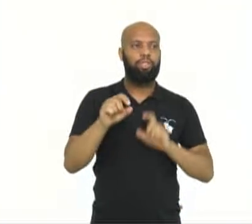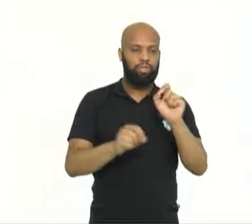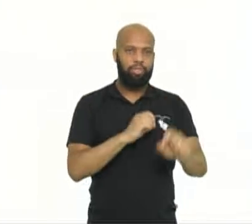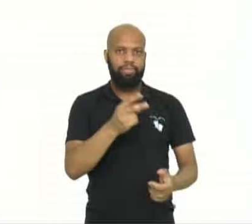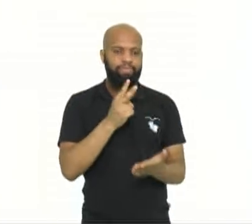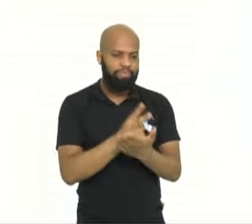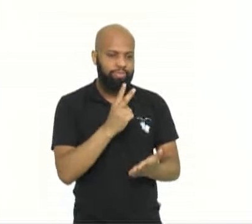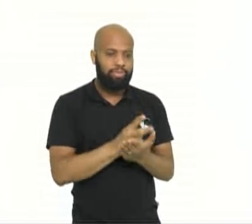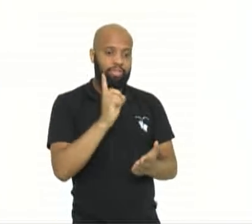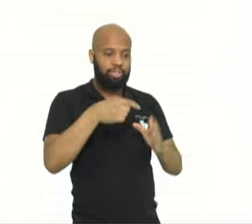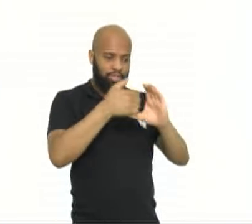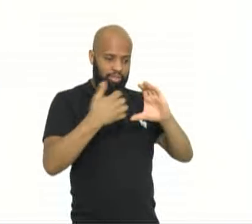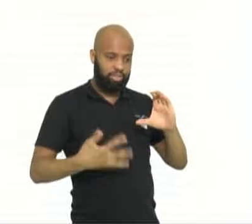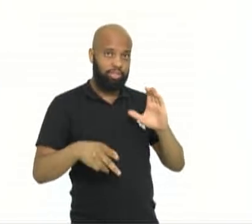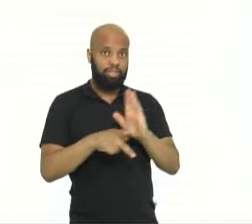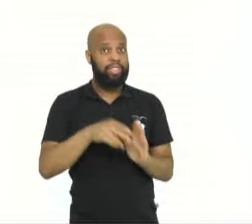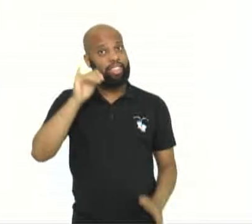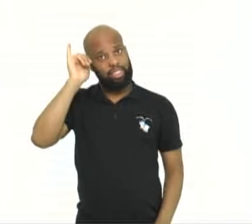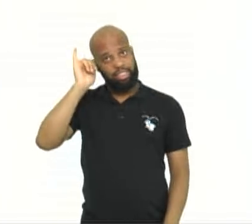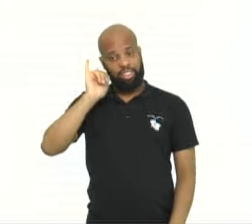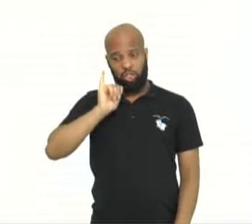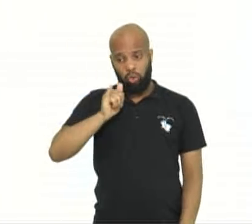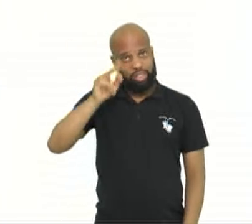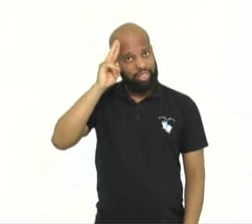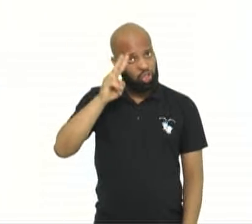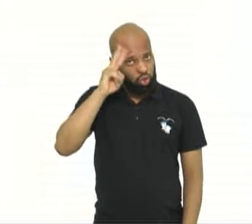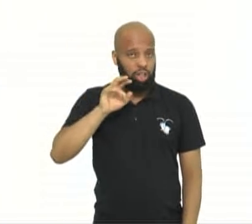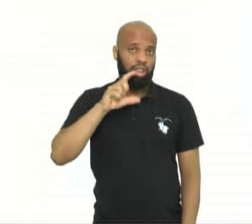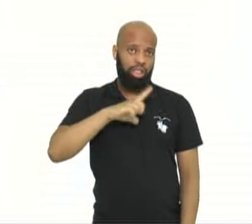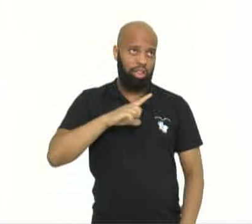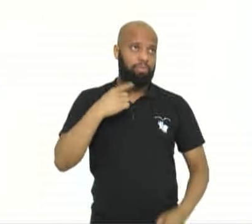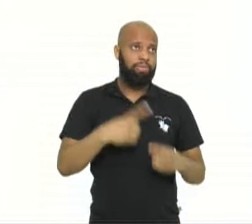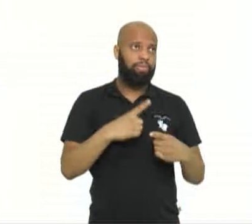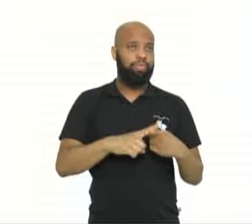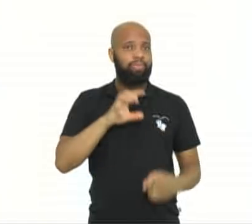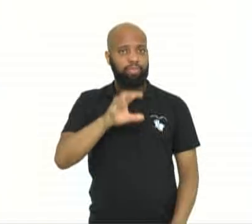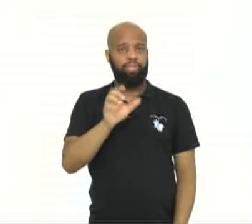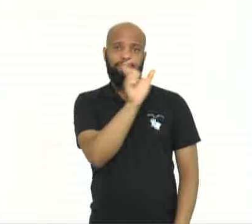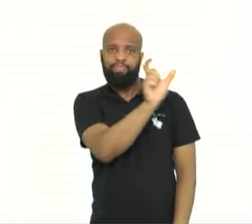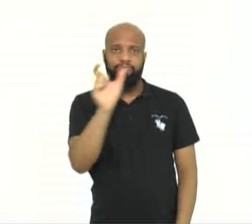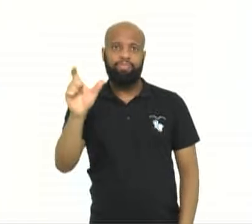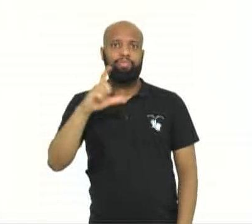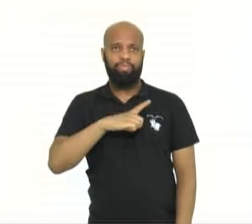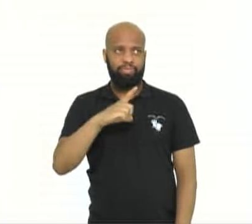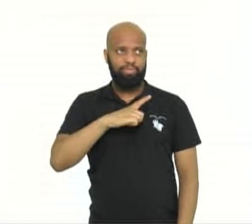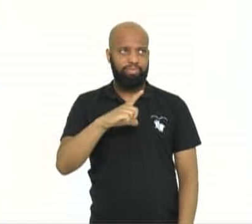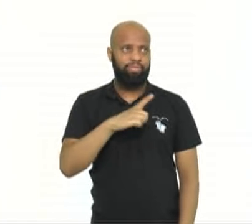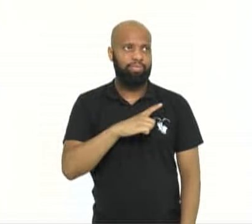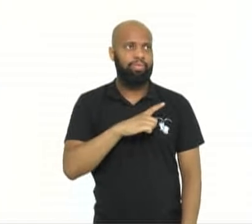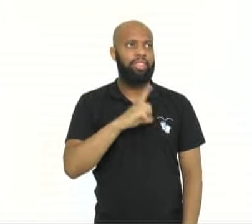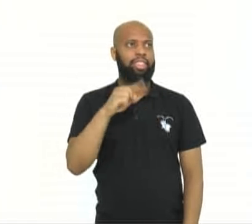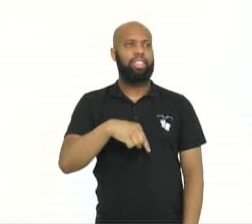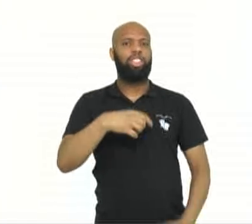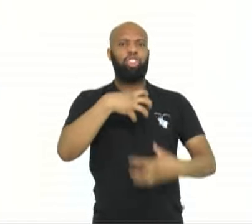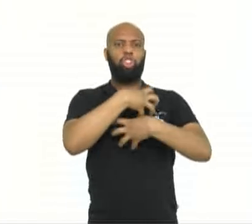recorrente característica dos causos, né? Porque essa utilização de palavras e expressões, né, de caráter regional, elas